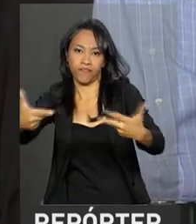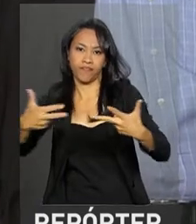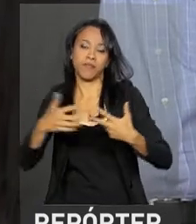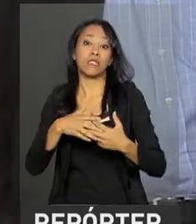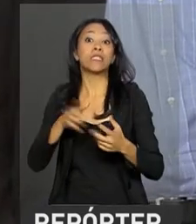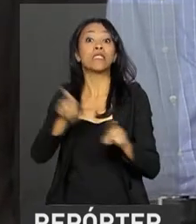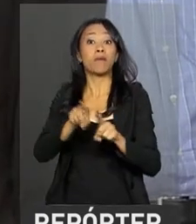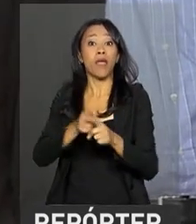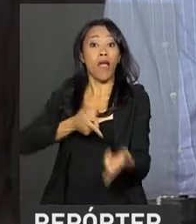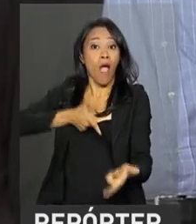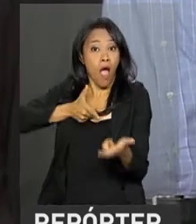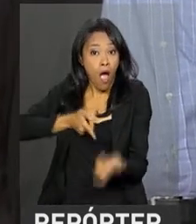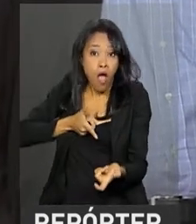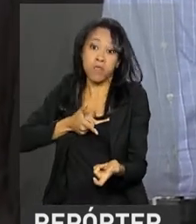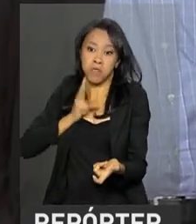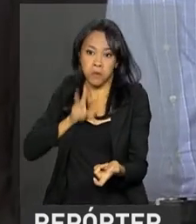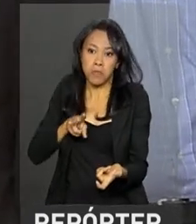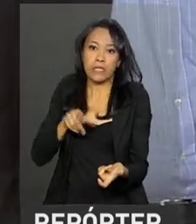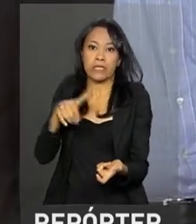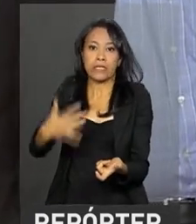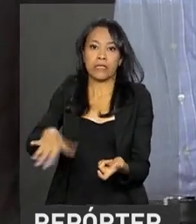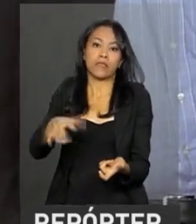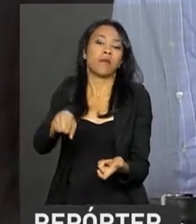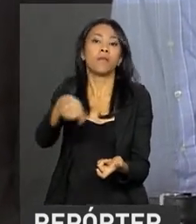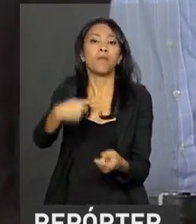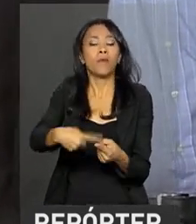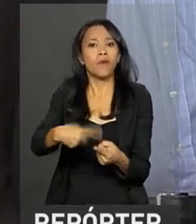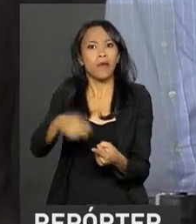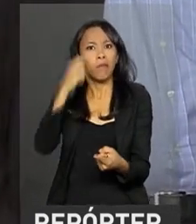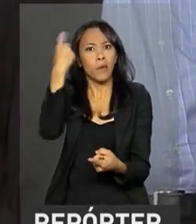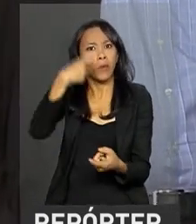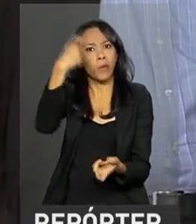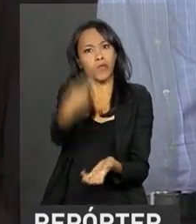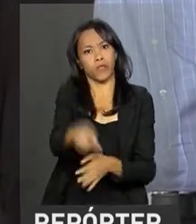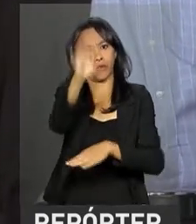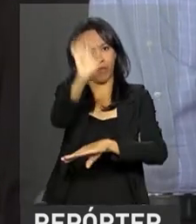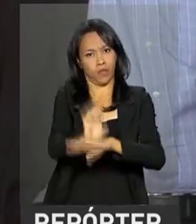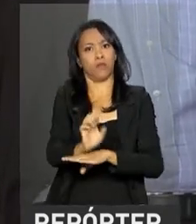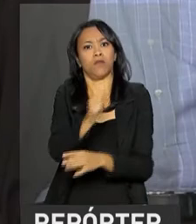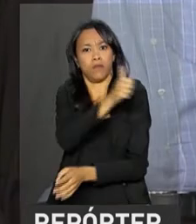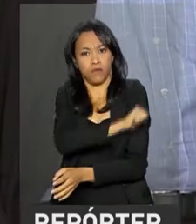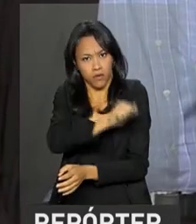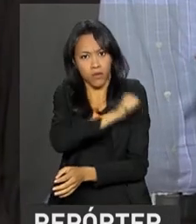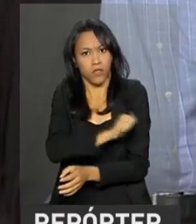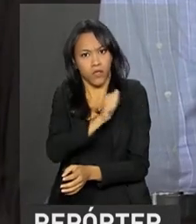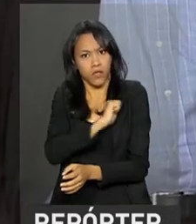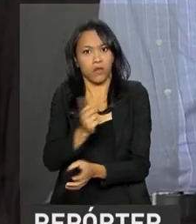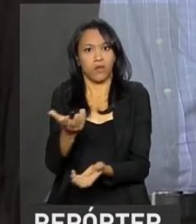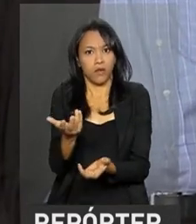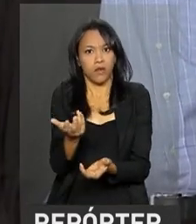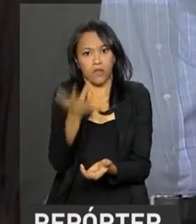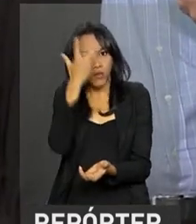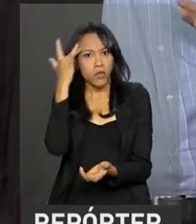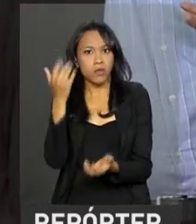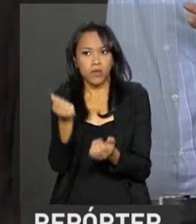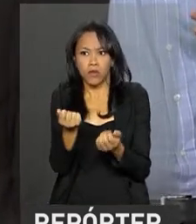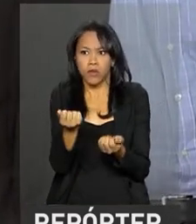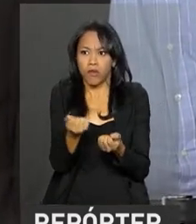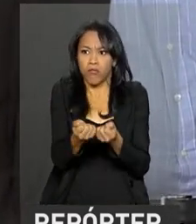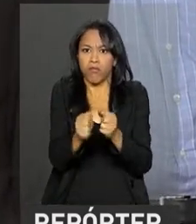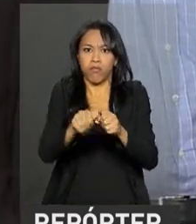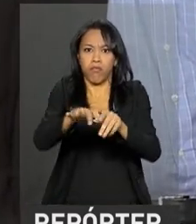das armas, porque é um tópico, prefeito, muito preocupante aqui no Rio de Janeiro, o número de armas que se alardeia,